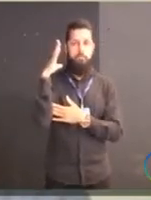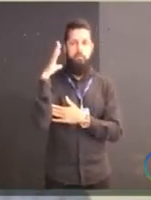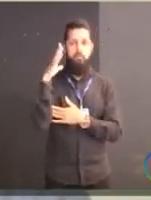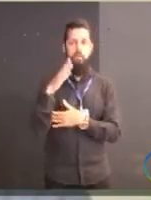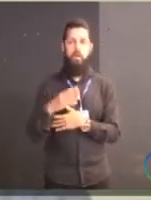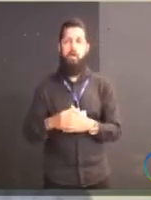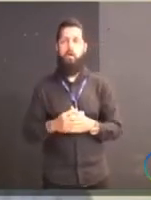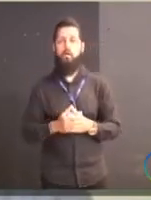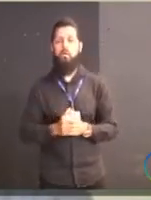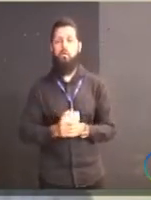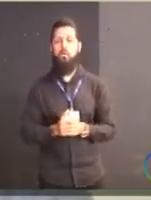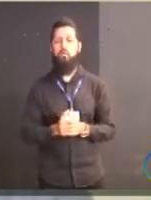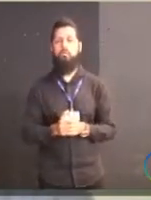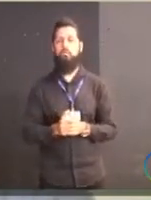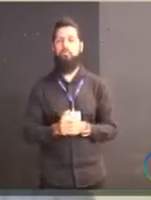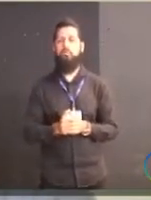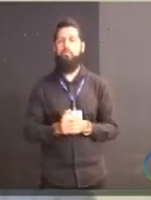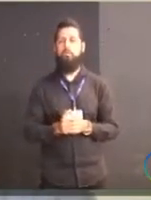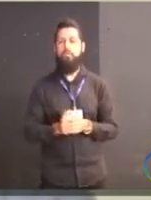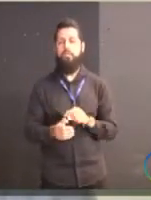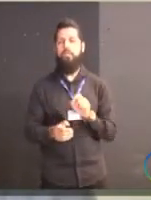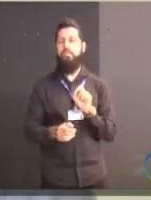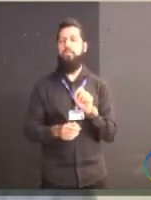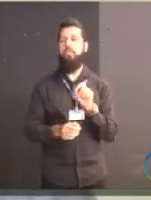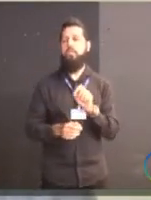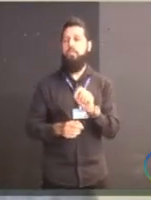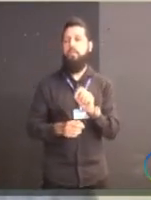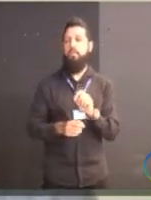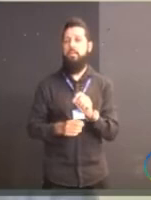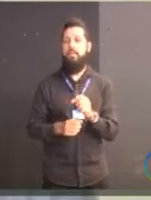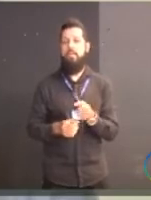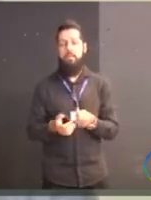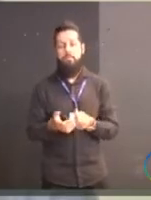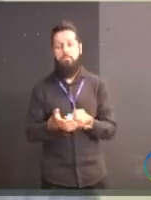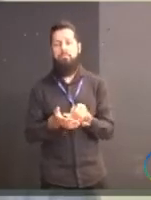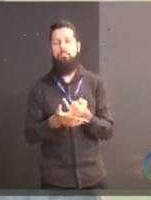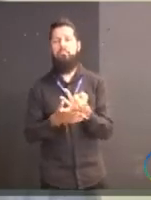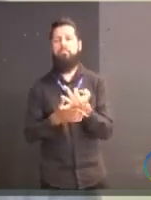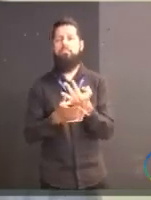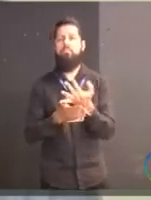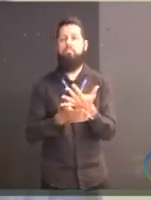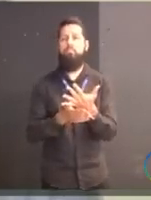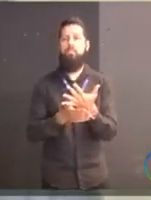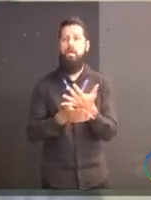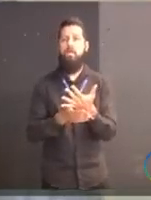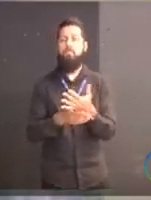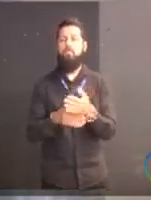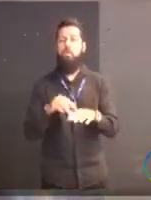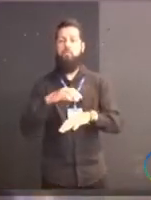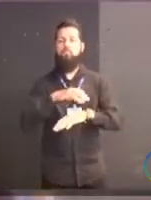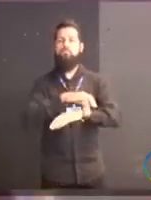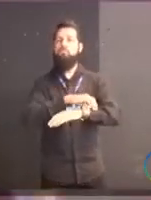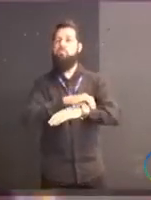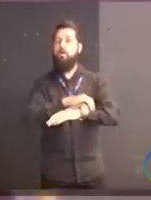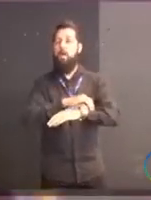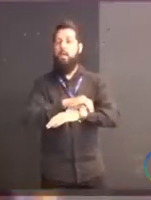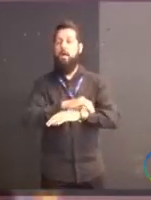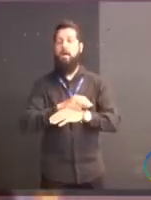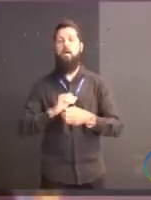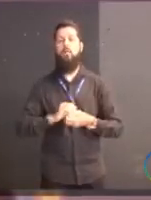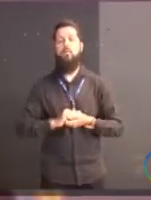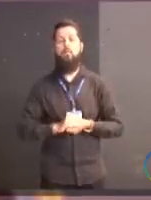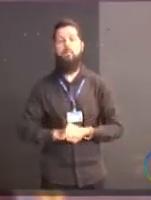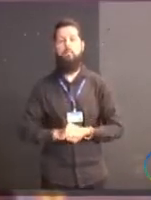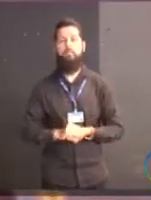se consolide cada vez mais como o plano físico, como muito bem lembrou o nosso professor